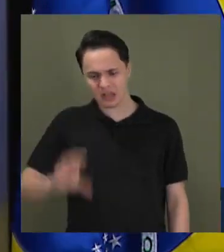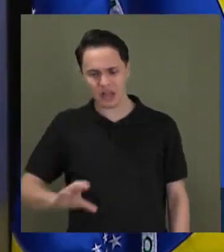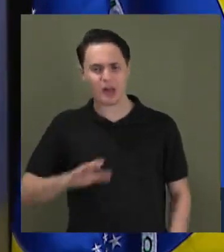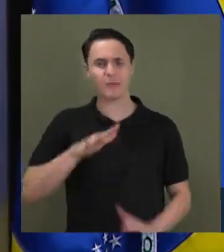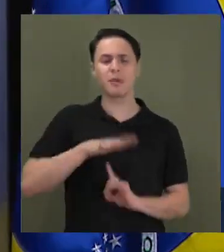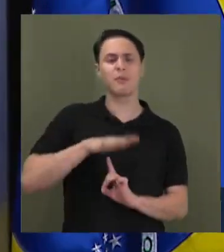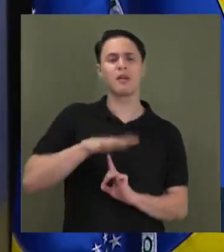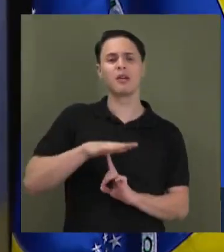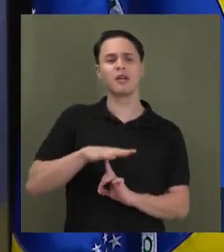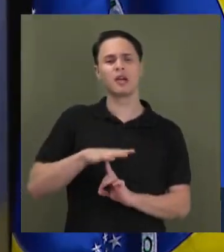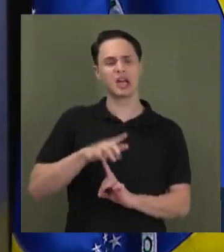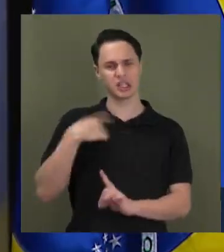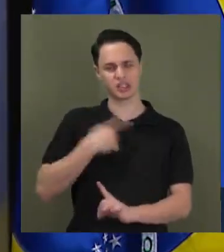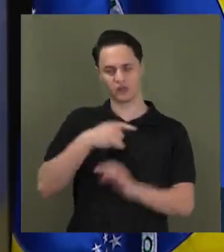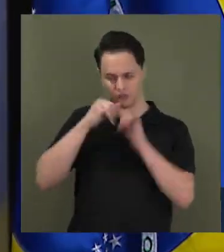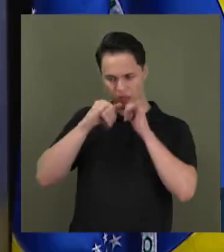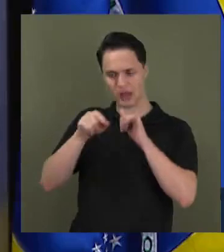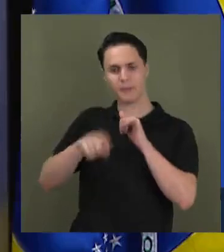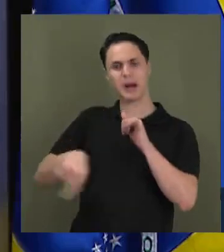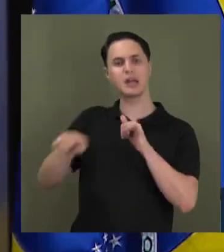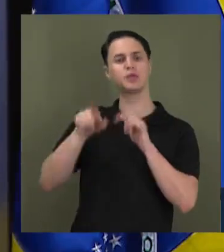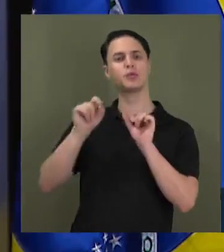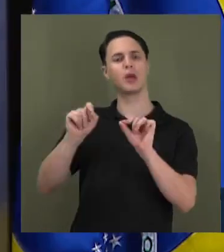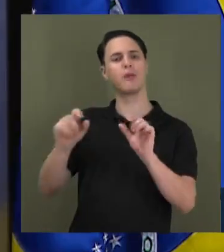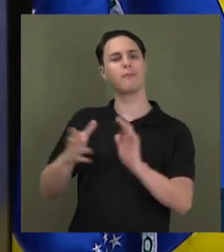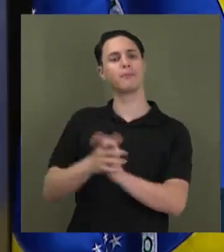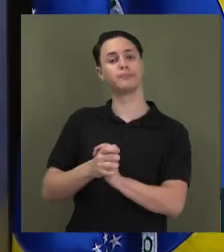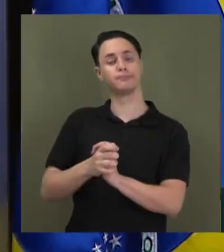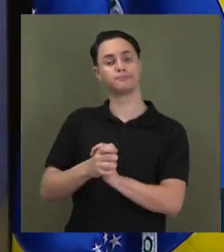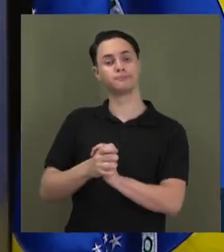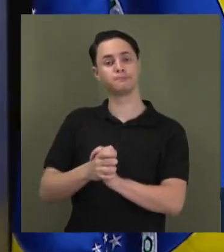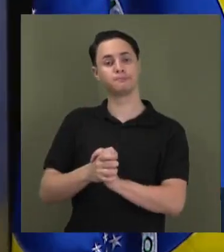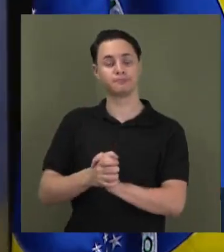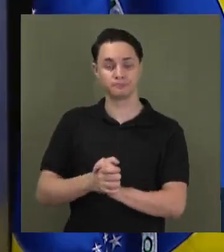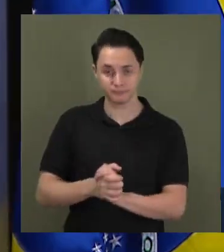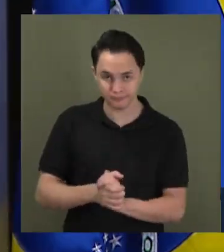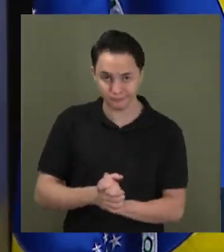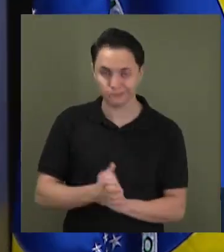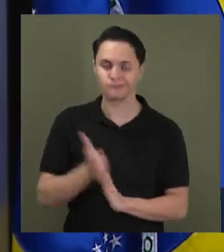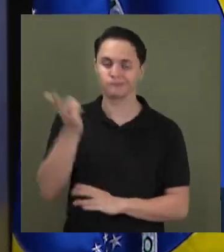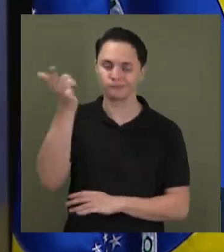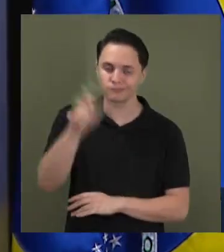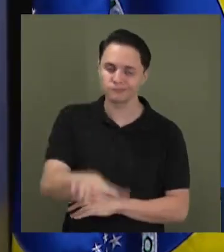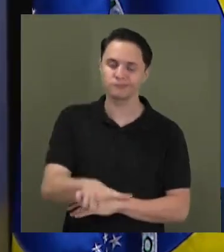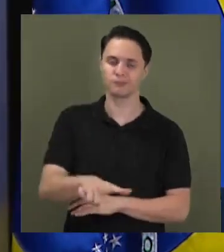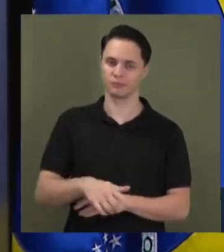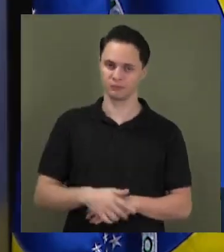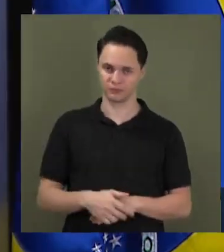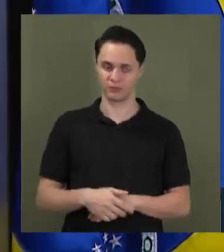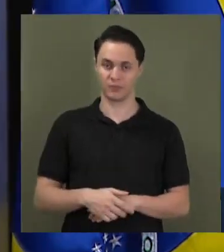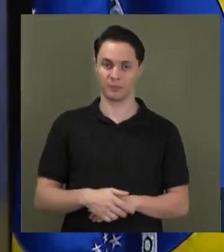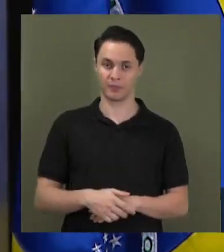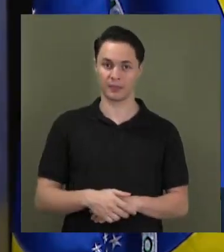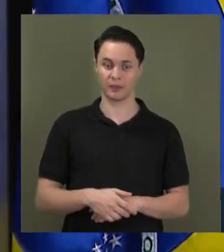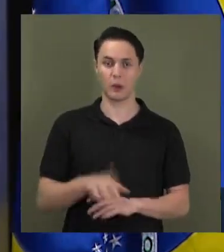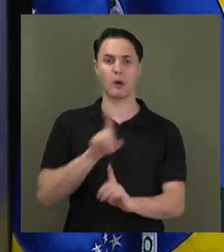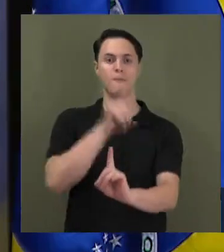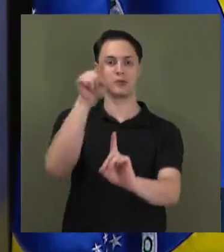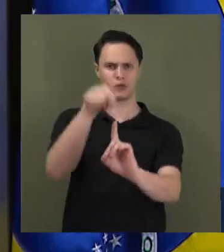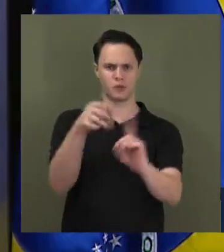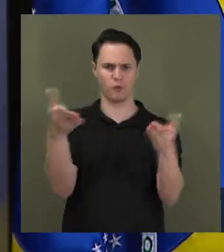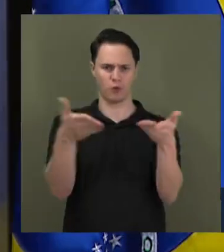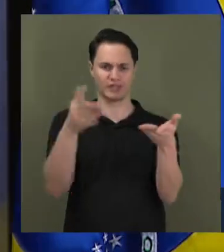o que é que nós vamos dizer para eles? Eu volto a dizer, nosso objetivo não é